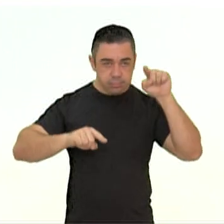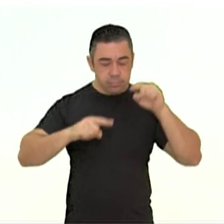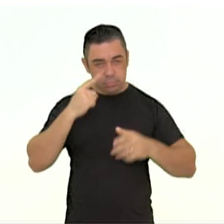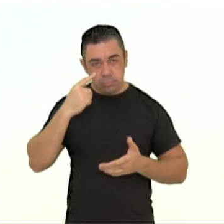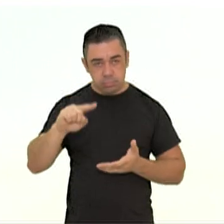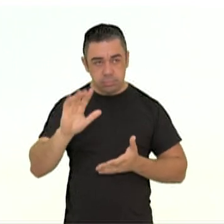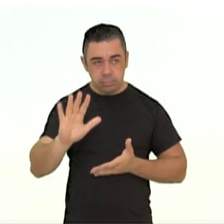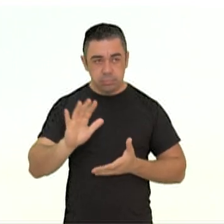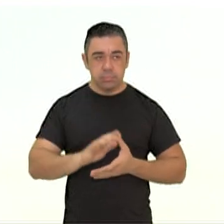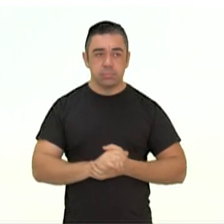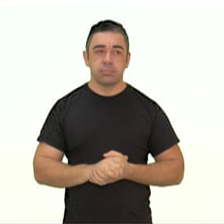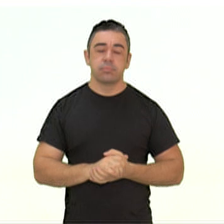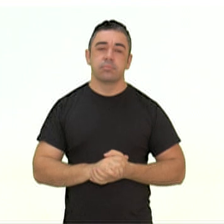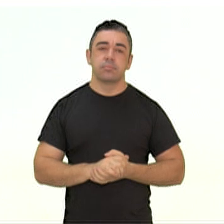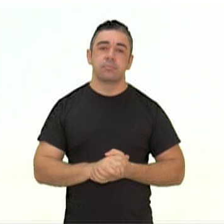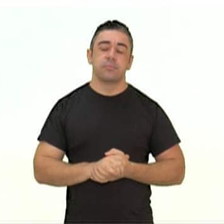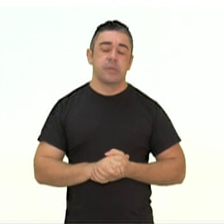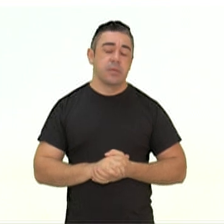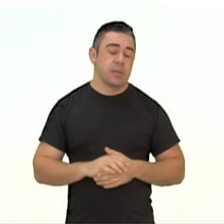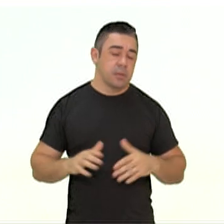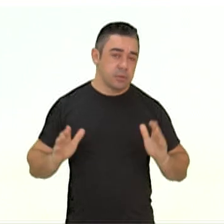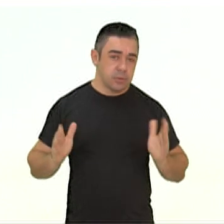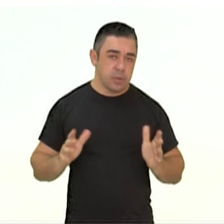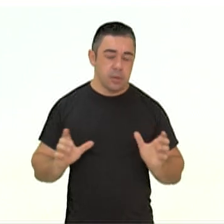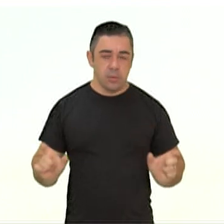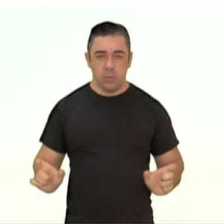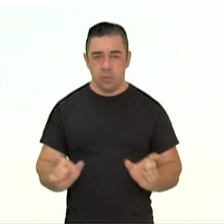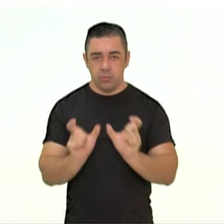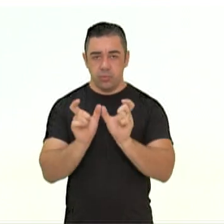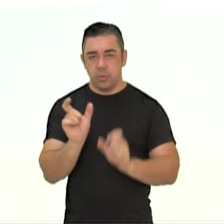já já. Exemplos de conjunções